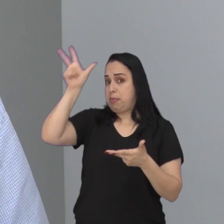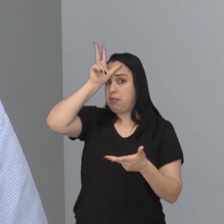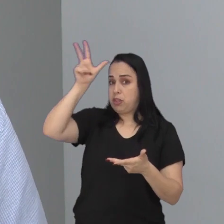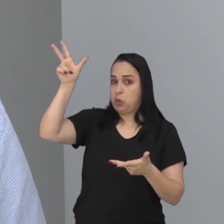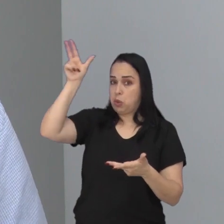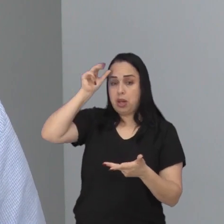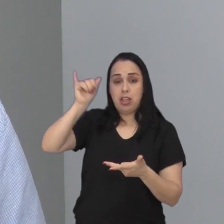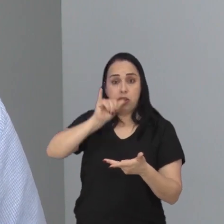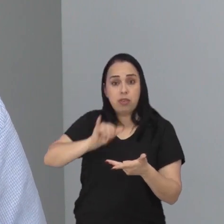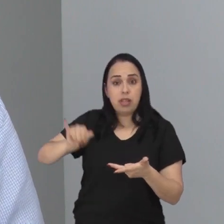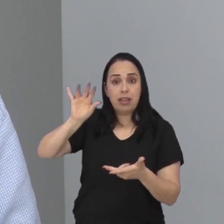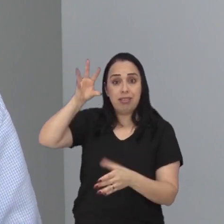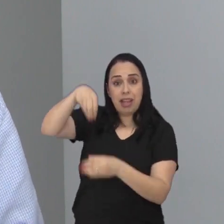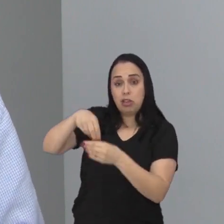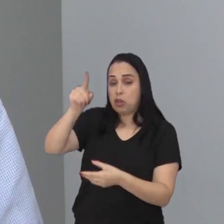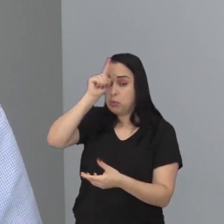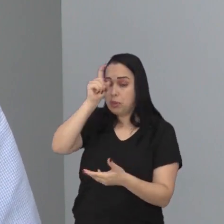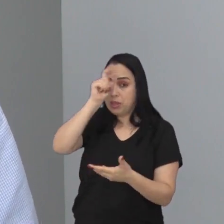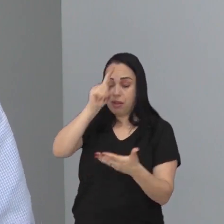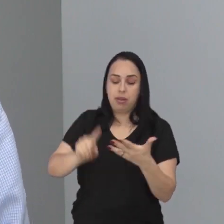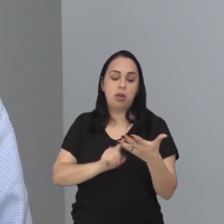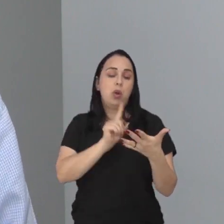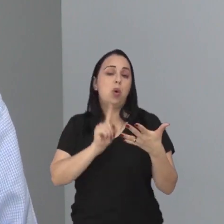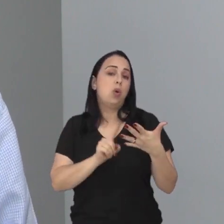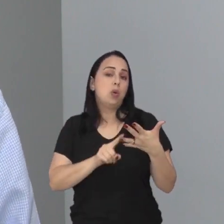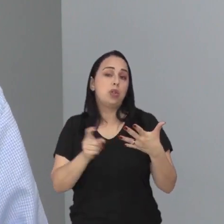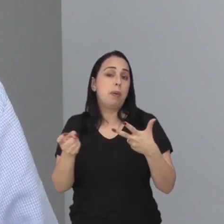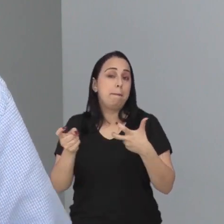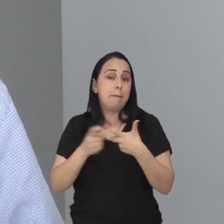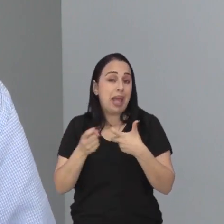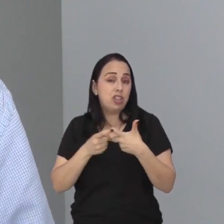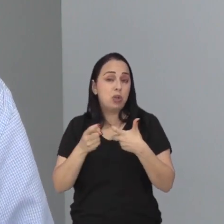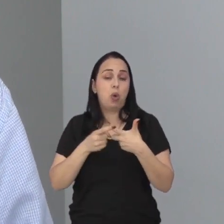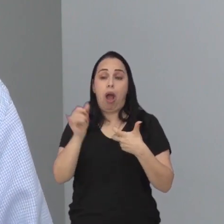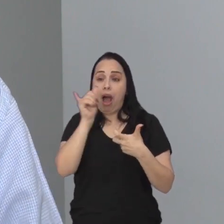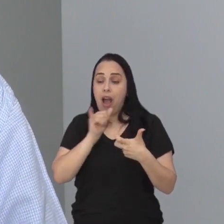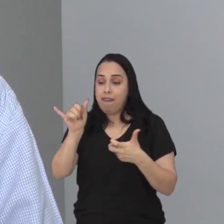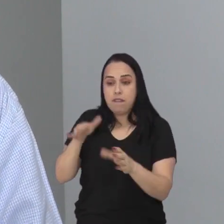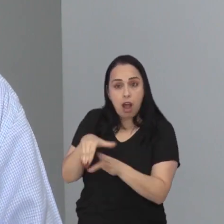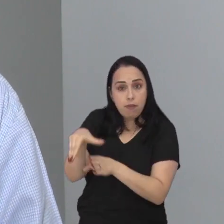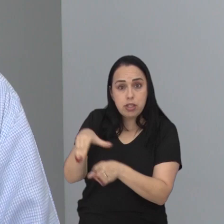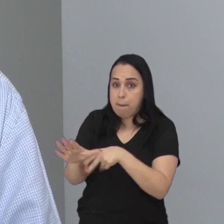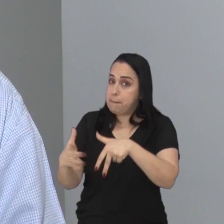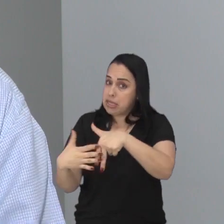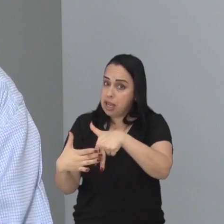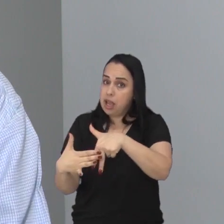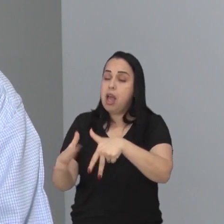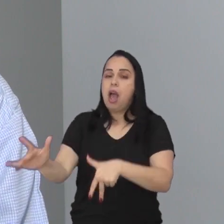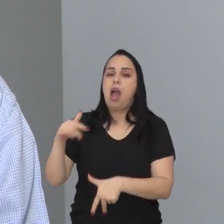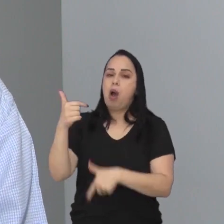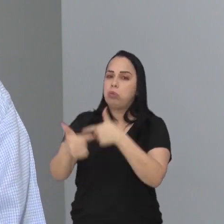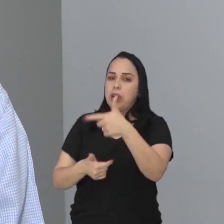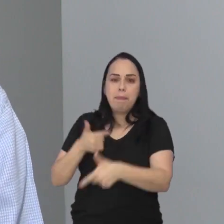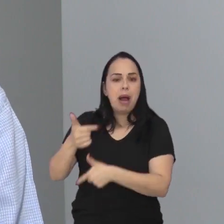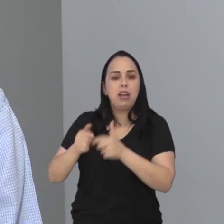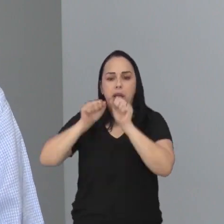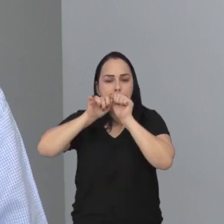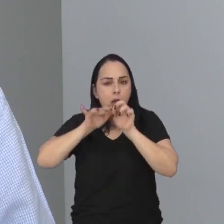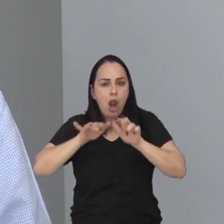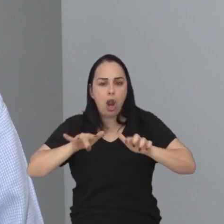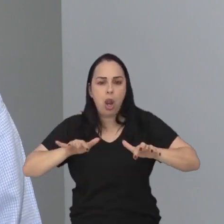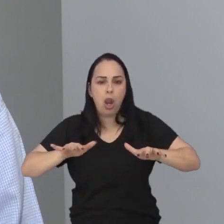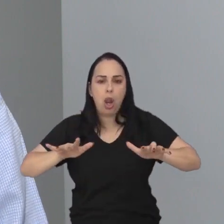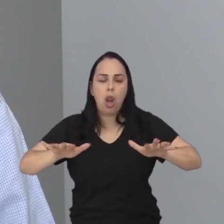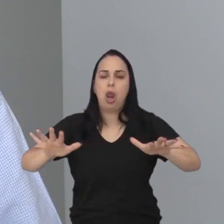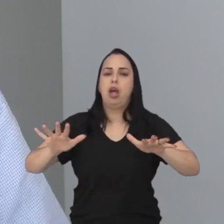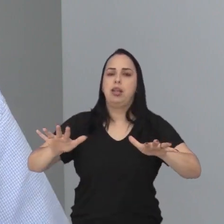a Prefeitura fazer essa divulgação nos hospitais públicos, os médicos estarem divulgando e orientando os seus pacientes. Acho que esse